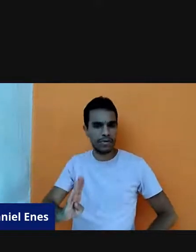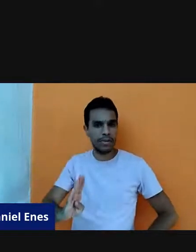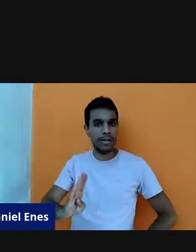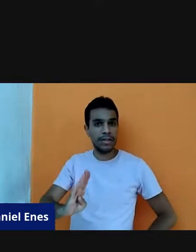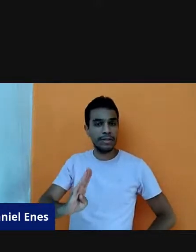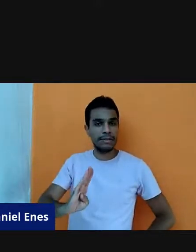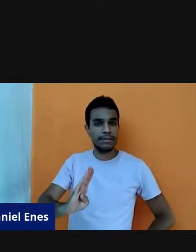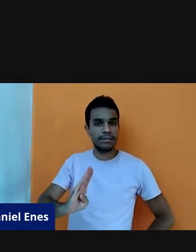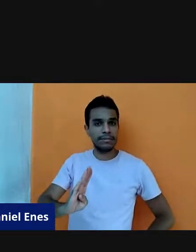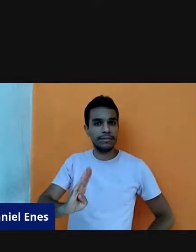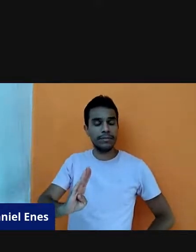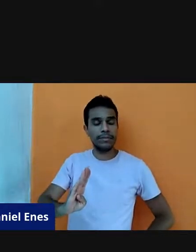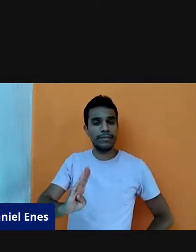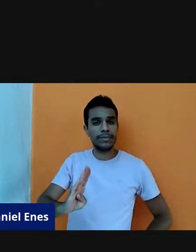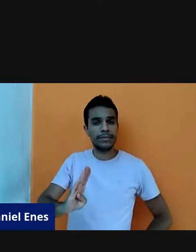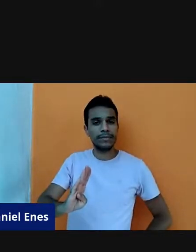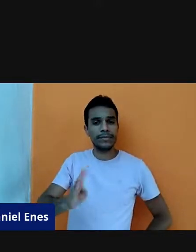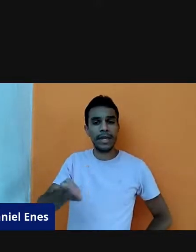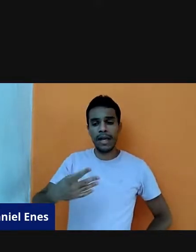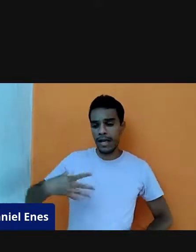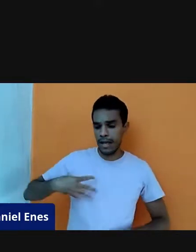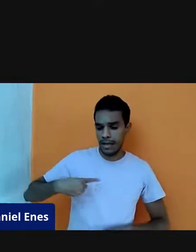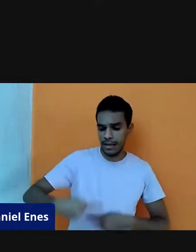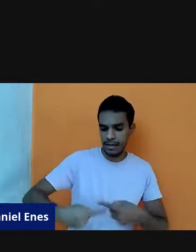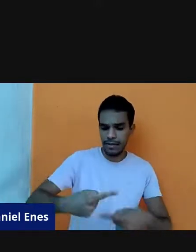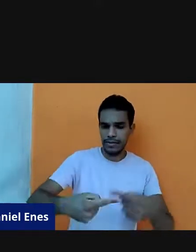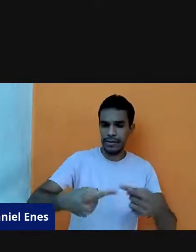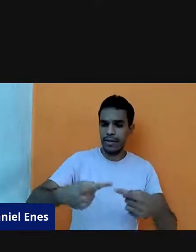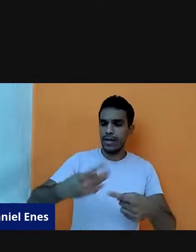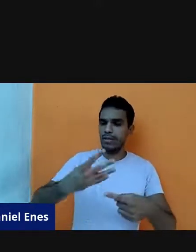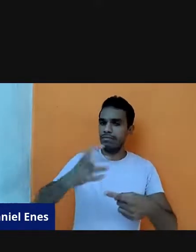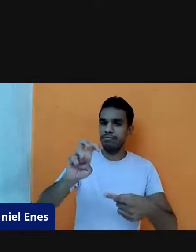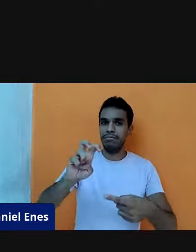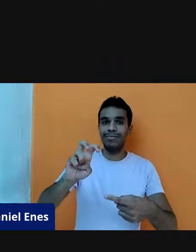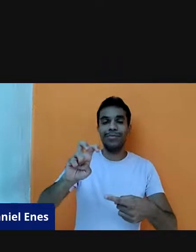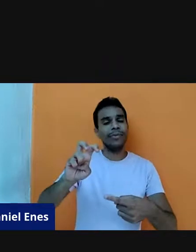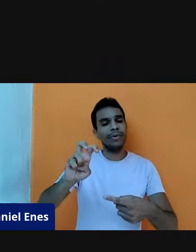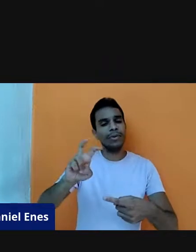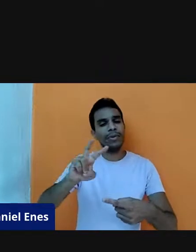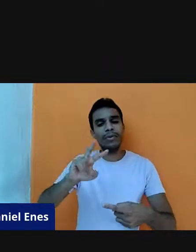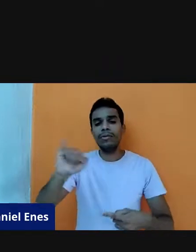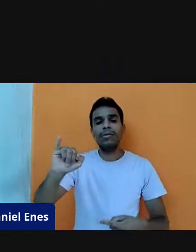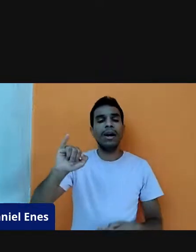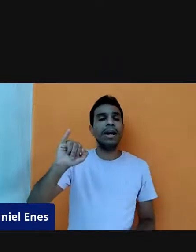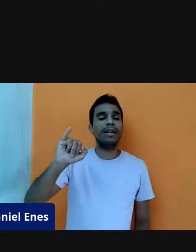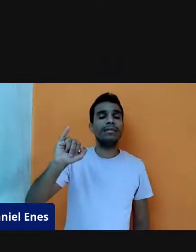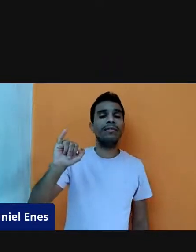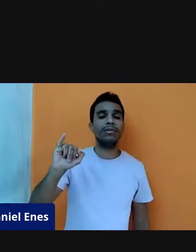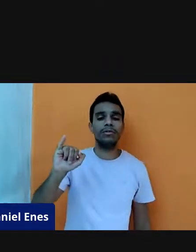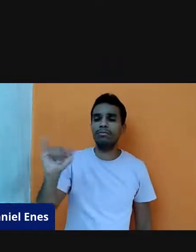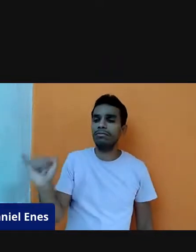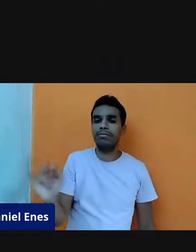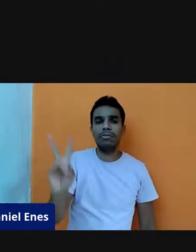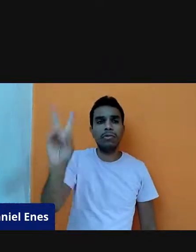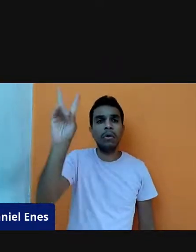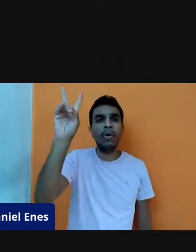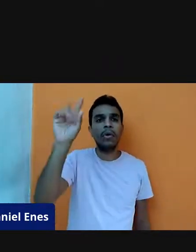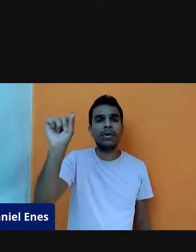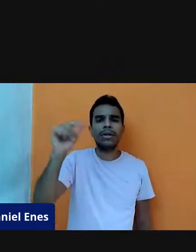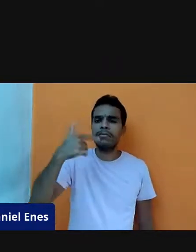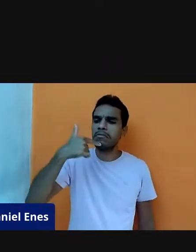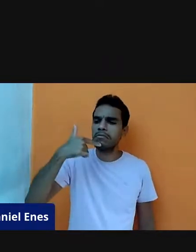E a geração de 45 vai, na verdade, valorizar uma língua